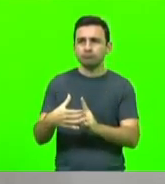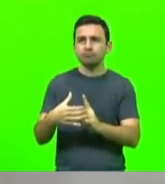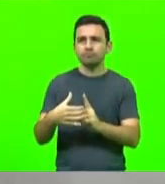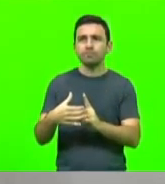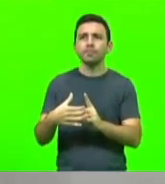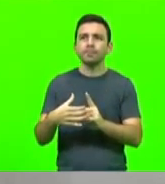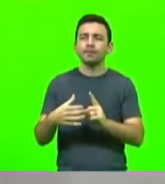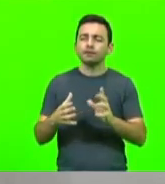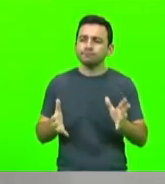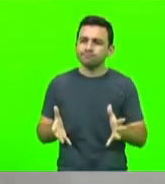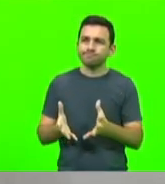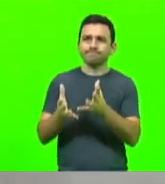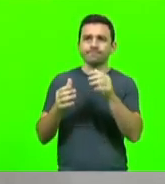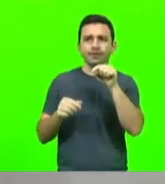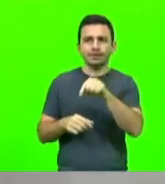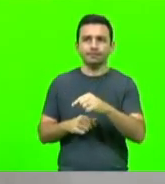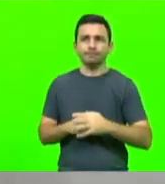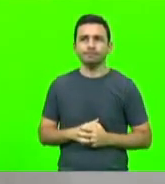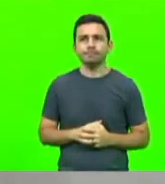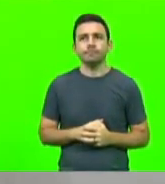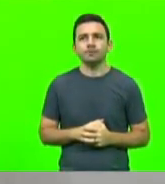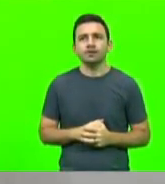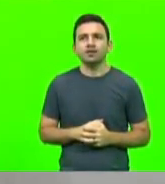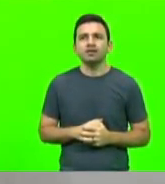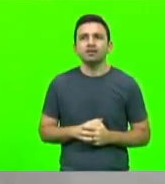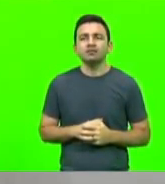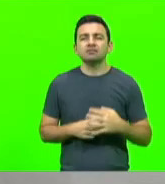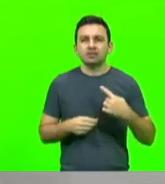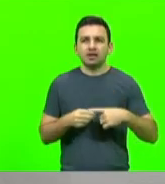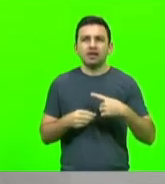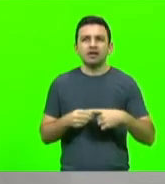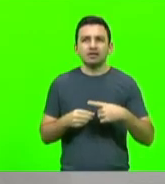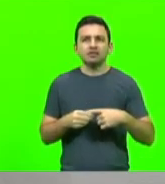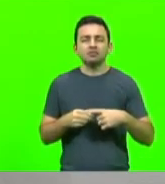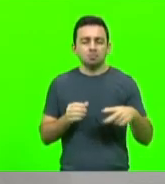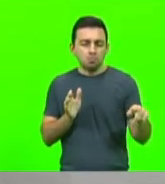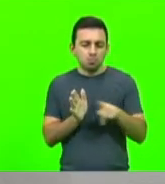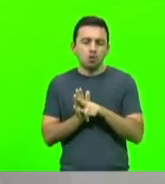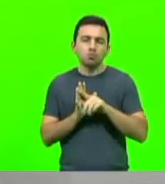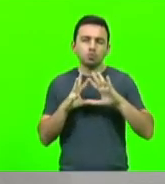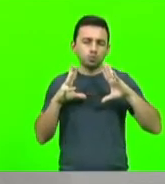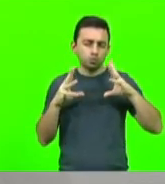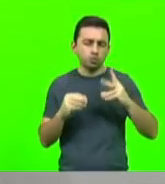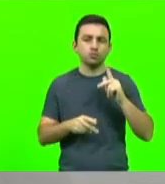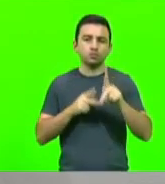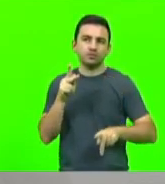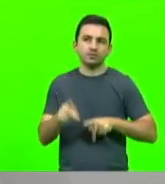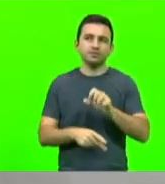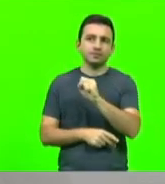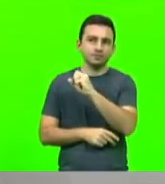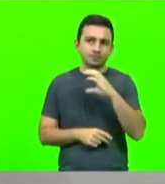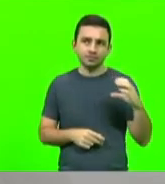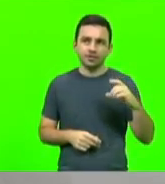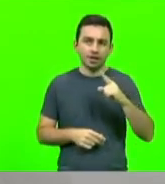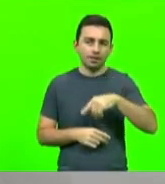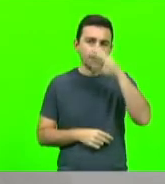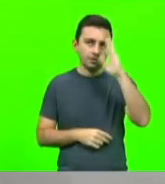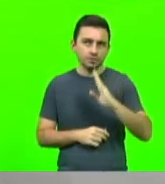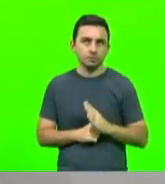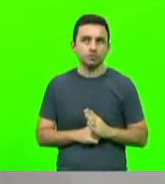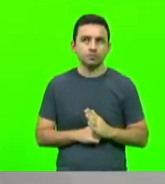edificam sua casa naquela cidade ali. É uma cidade de todos os catarinenses. Joinville é a cidade de todos os brasileiros. Como